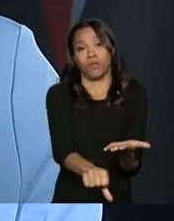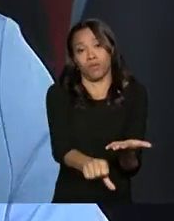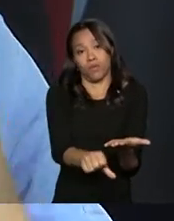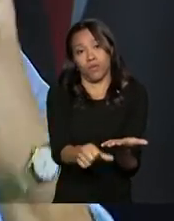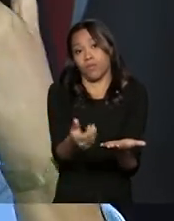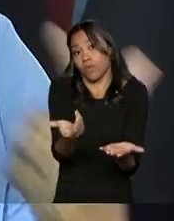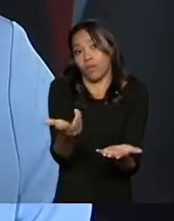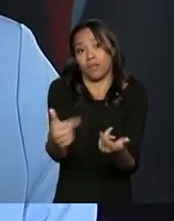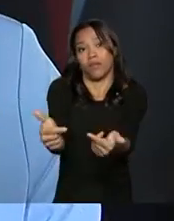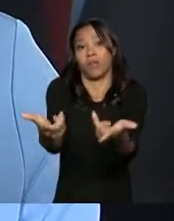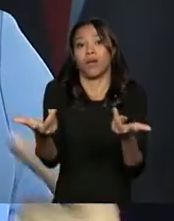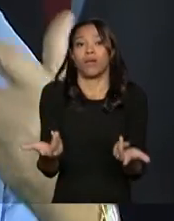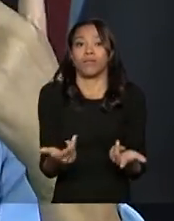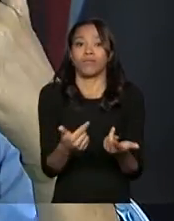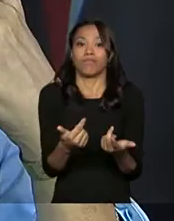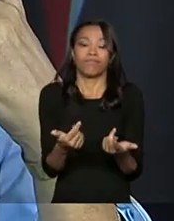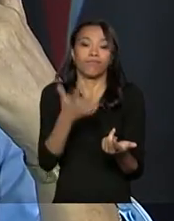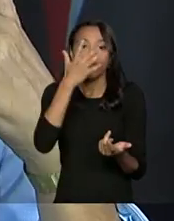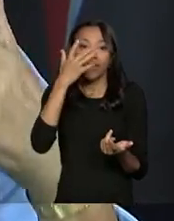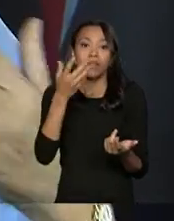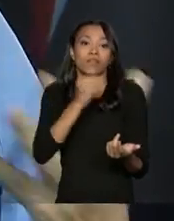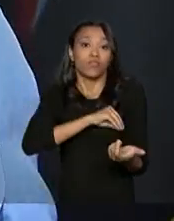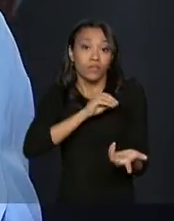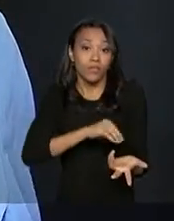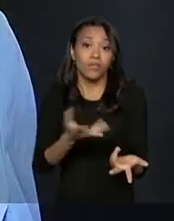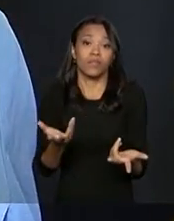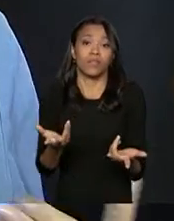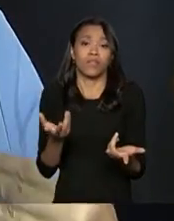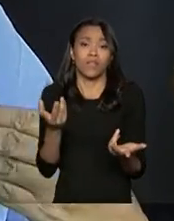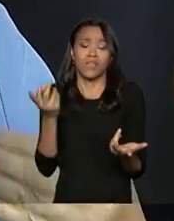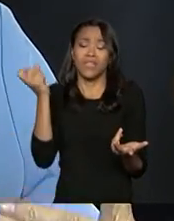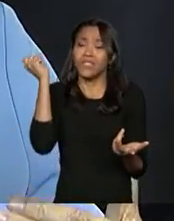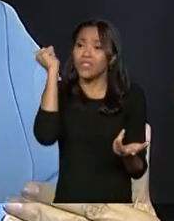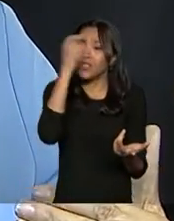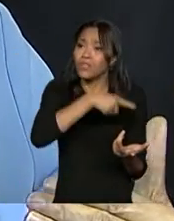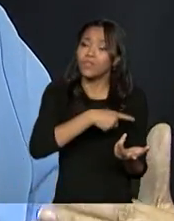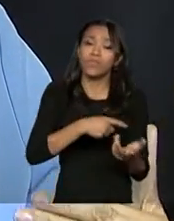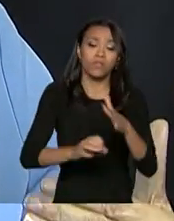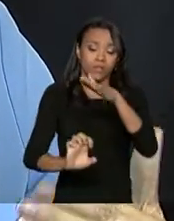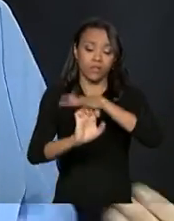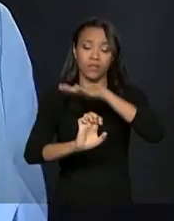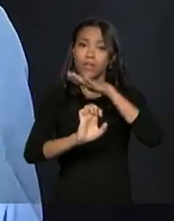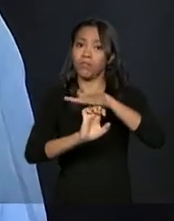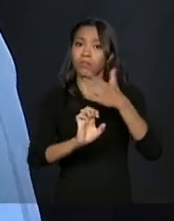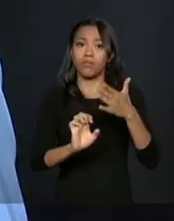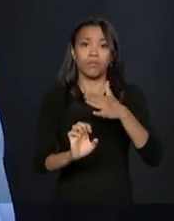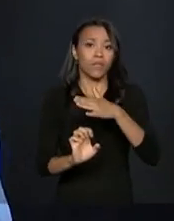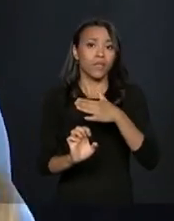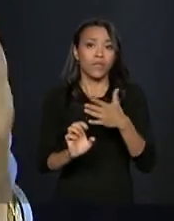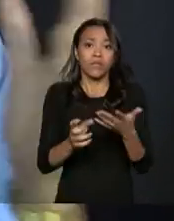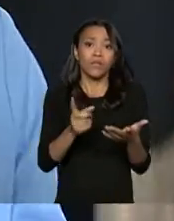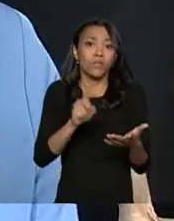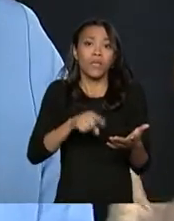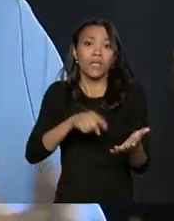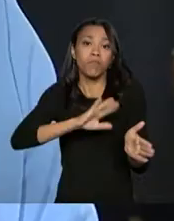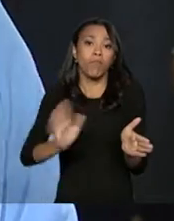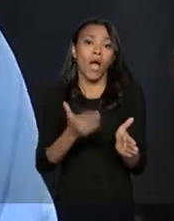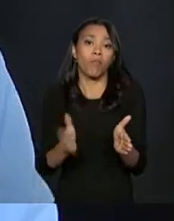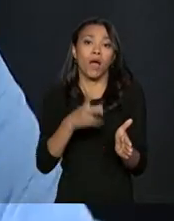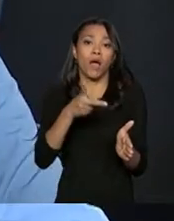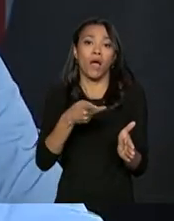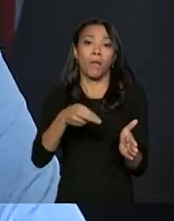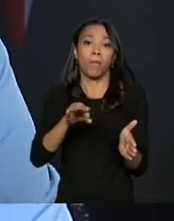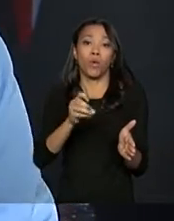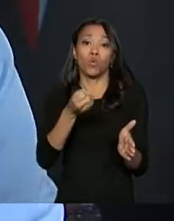emprego, em renda, em dificuldade da empresa, não é nem produzir, não é abrir.